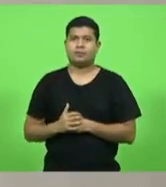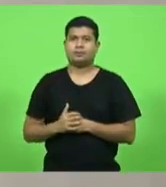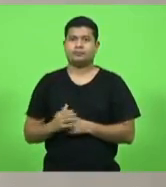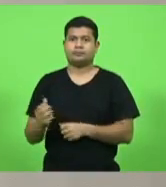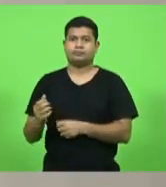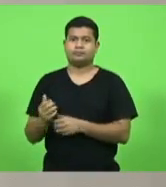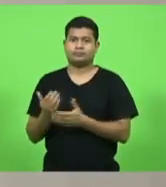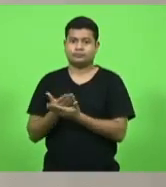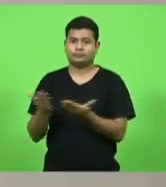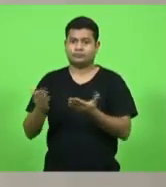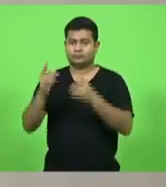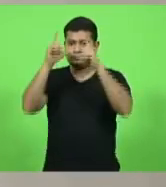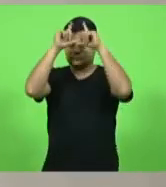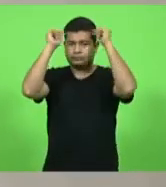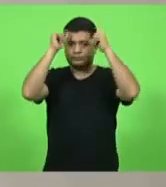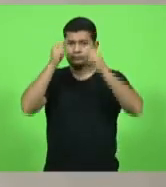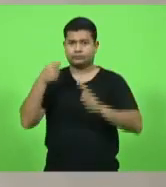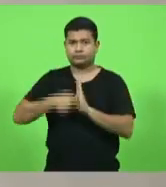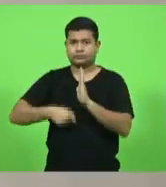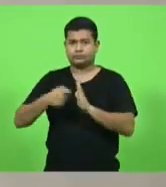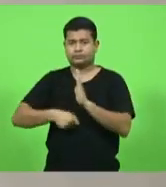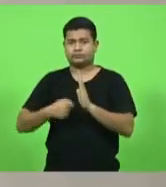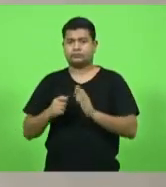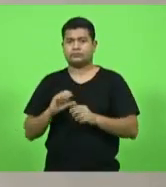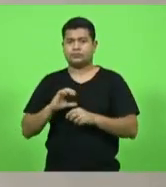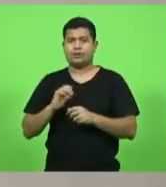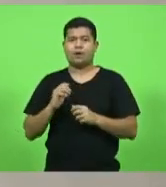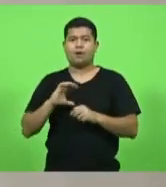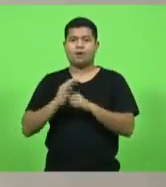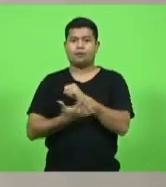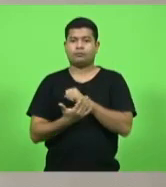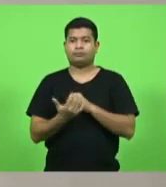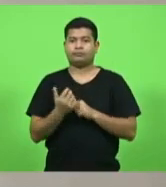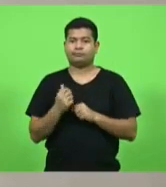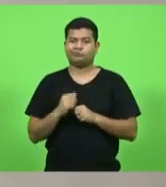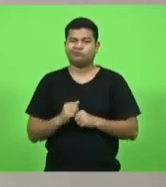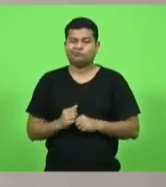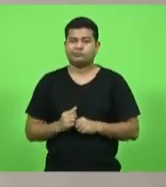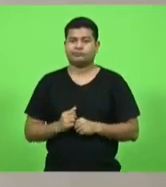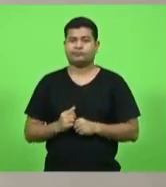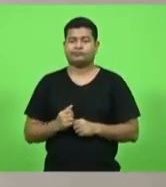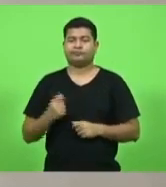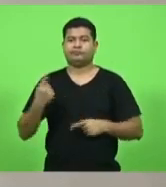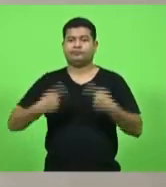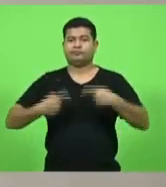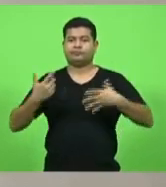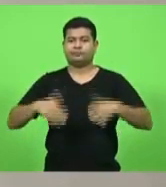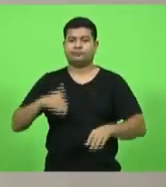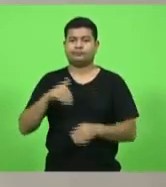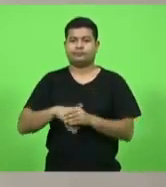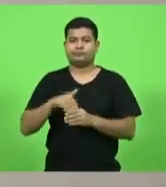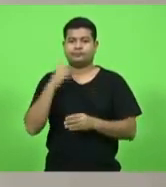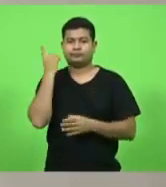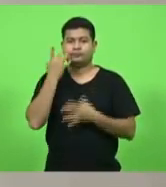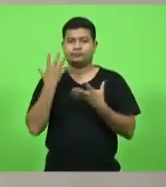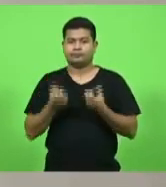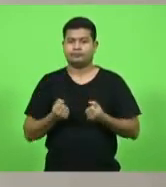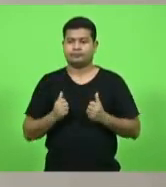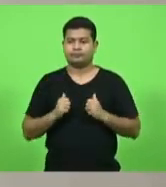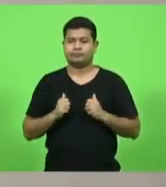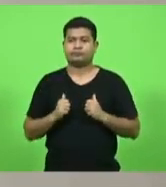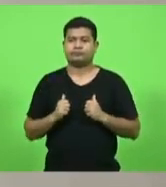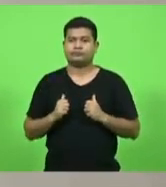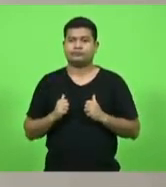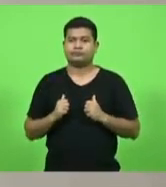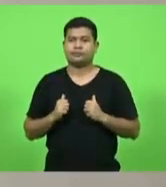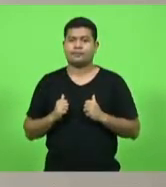pelos enfermeiros envolvidos no enfrentamento do Covid-19. Em discussão. Não havendo quem queira discutir, em votação. Deputados que aprovam, permaneçam